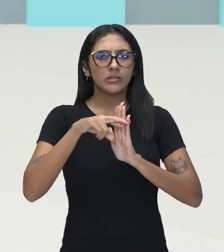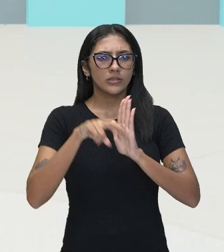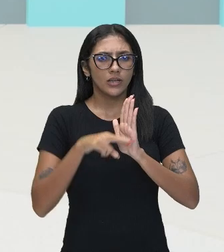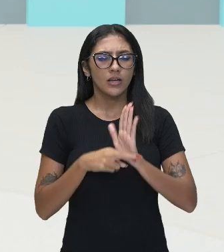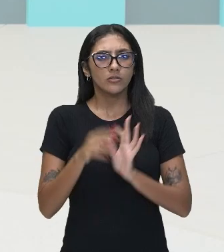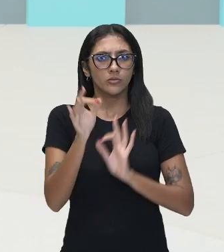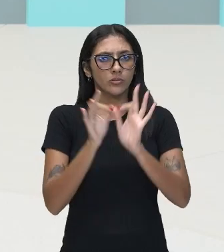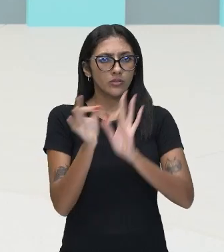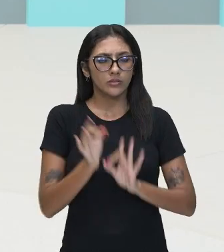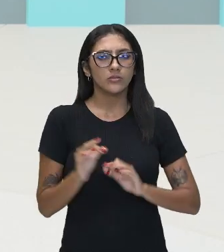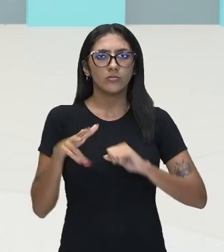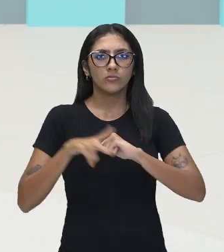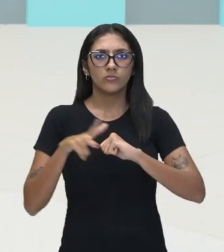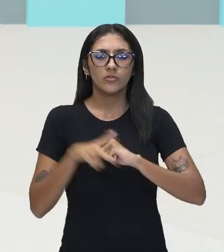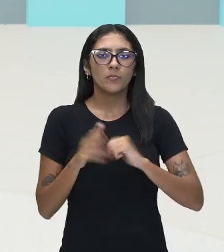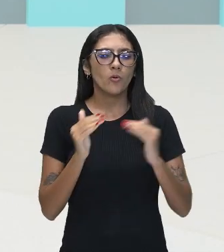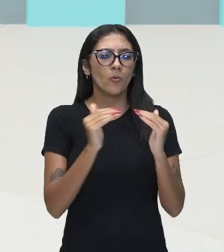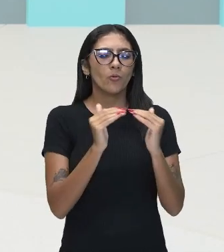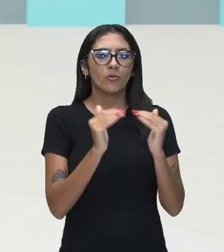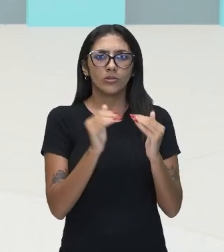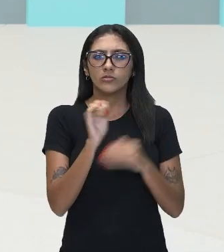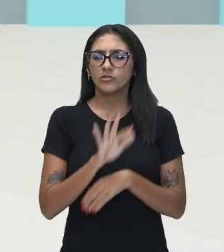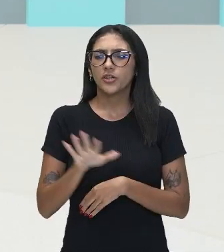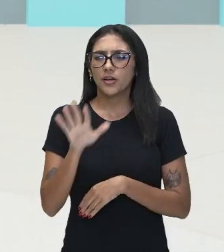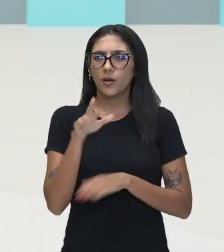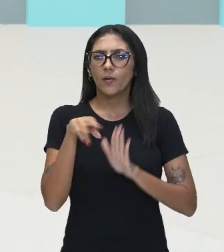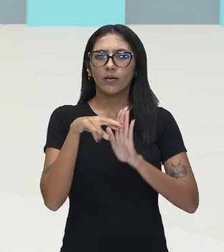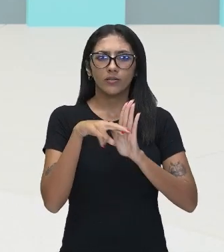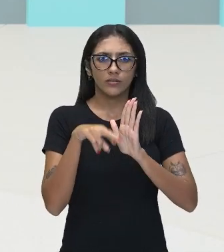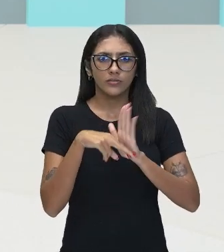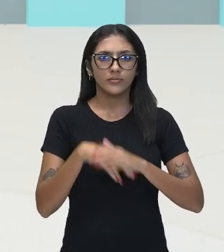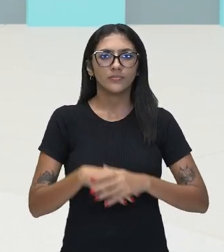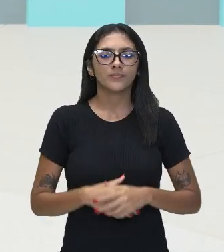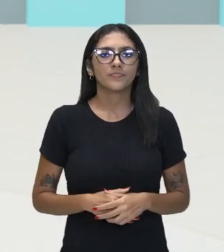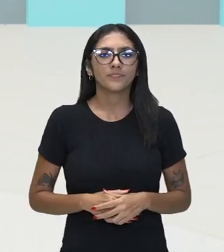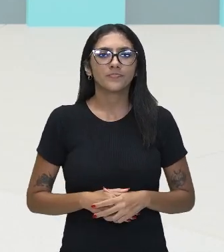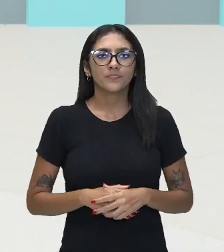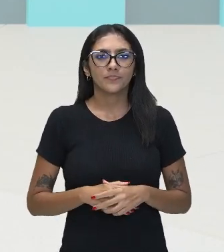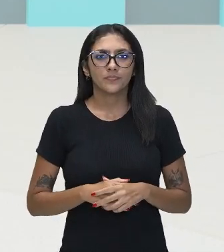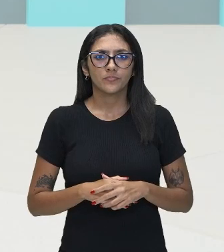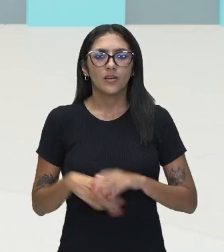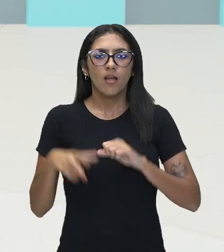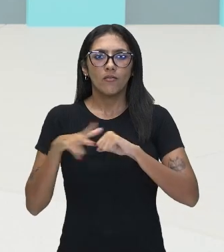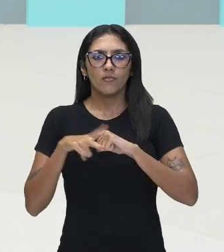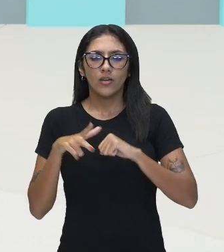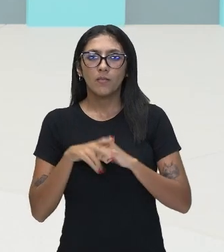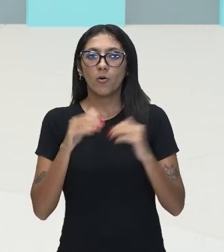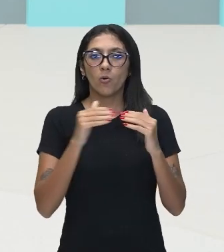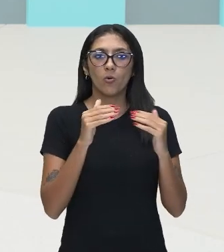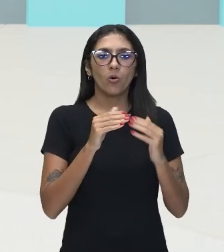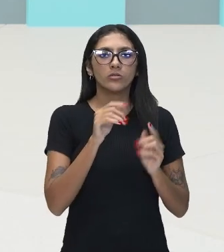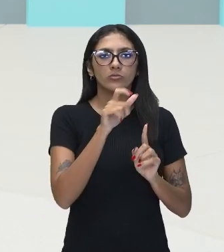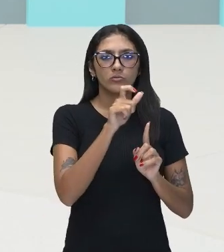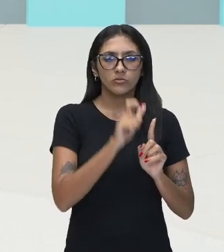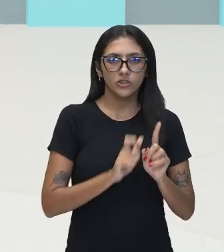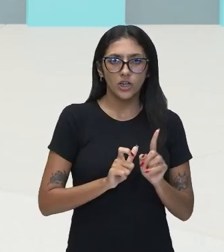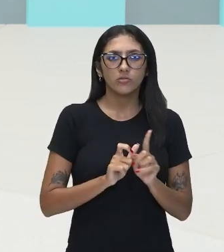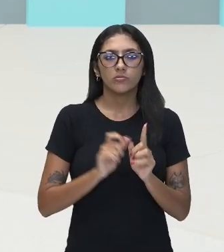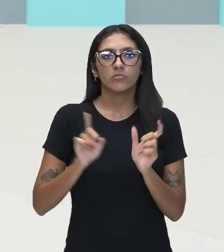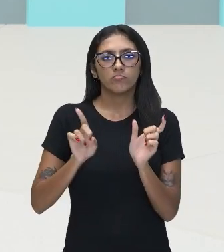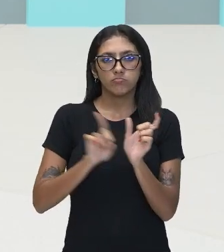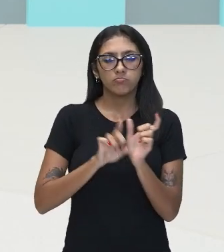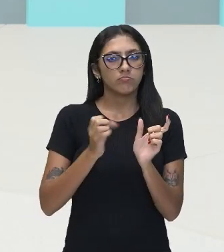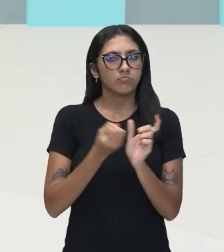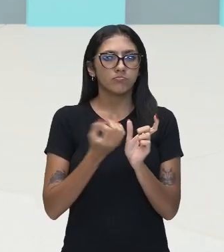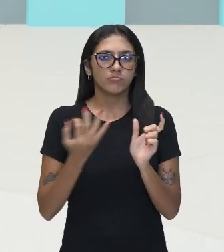concordância verbal, que é a regra geral da concordância verbal. O verbo concorda com o sujeito em número e